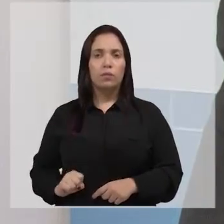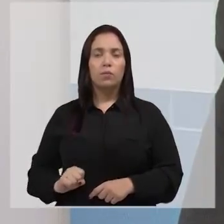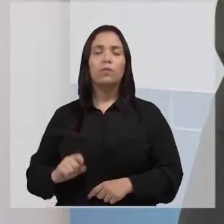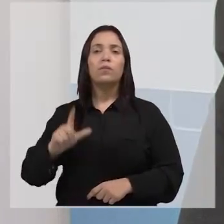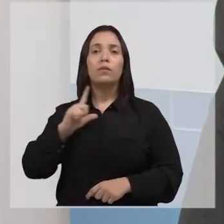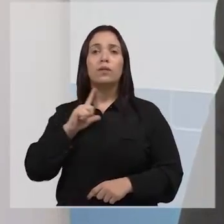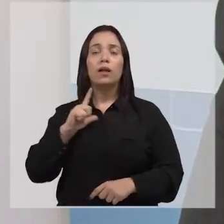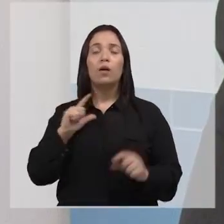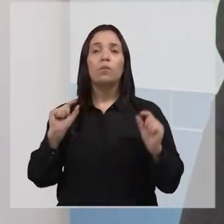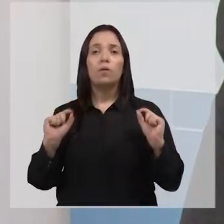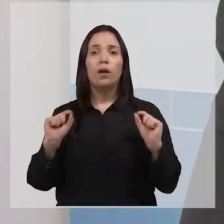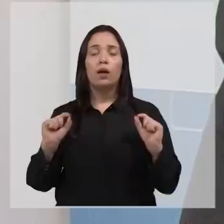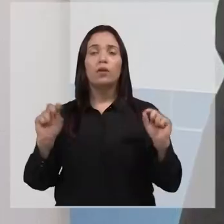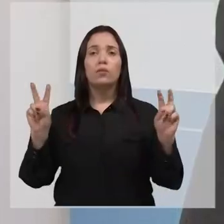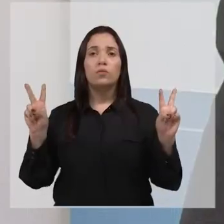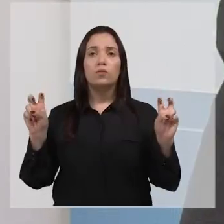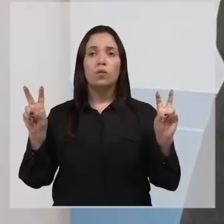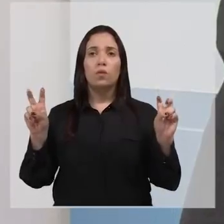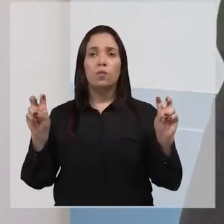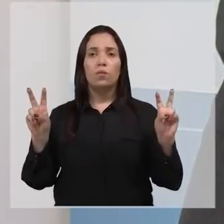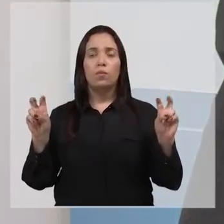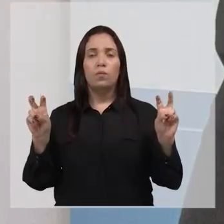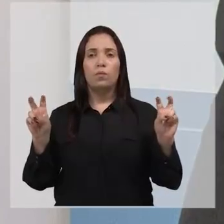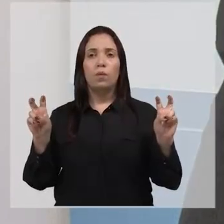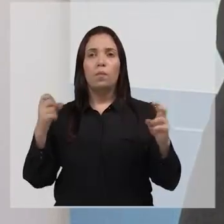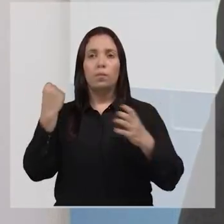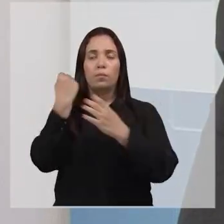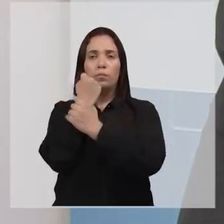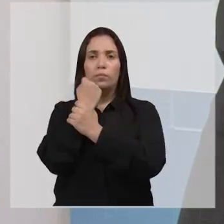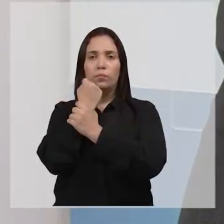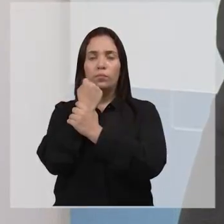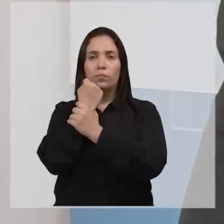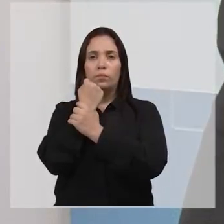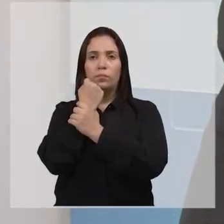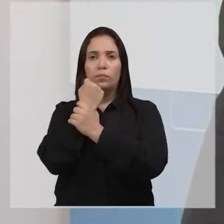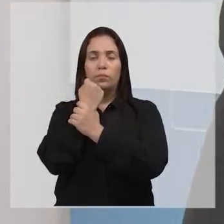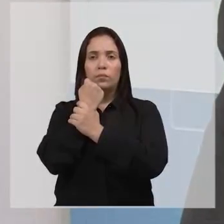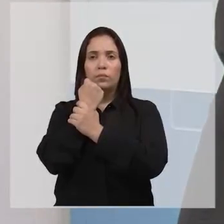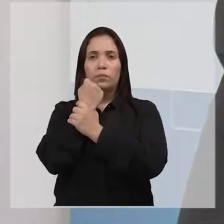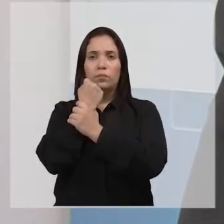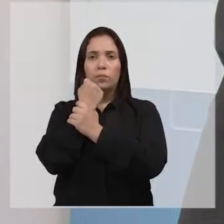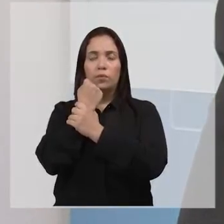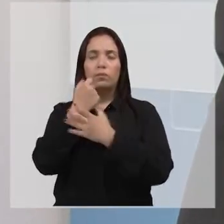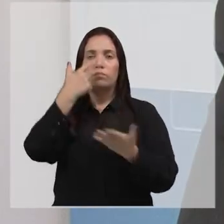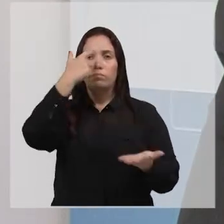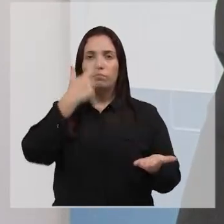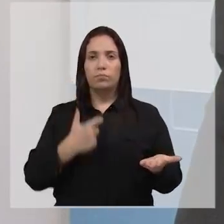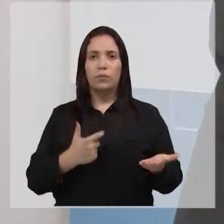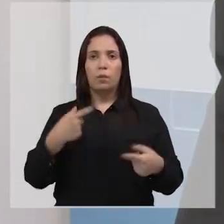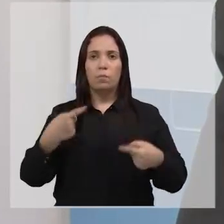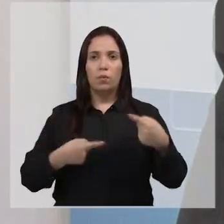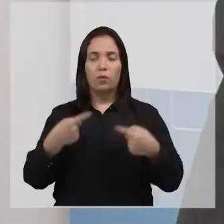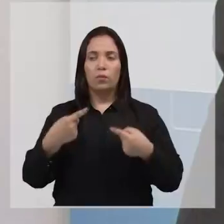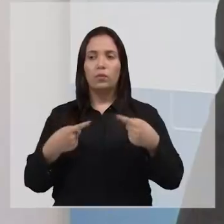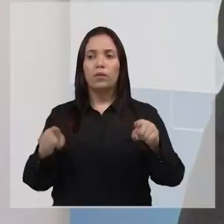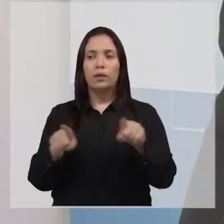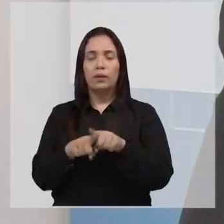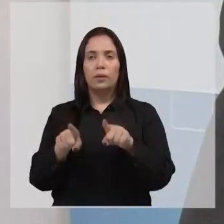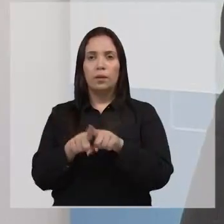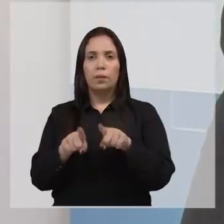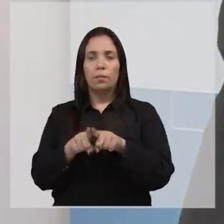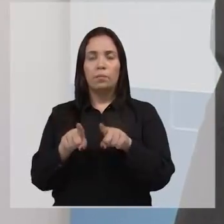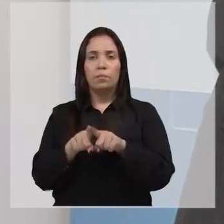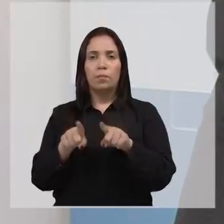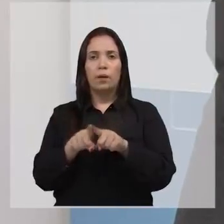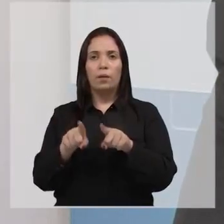têm a questão da proteção como parlamentar. Tá certo? Além da inviolabilidade, ainda tem